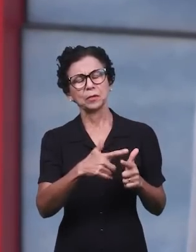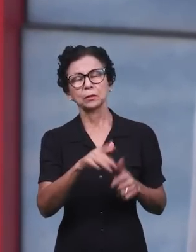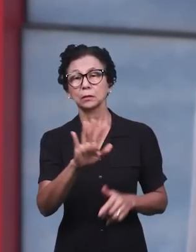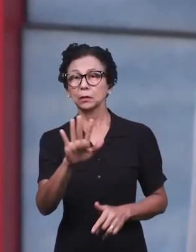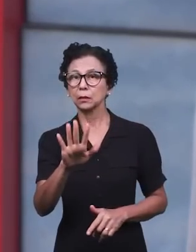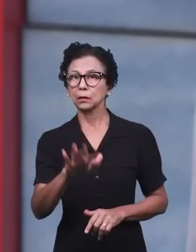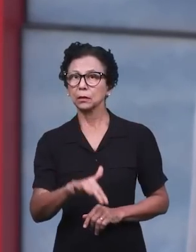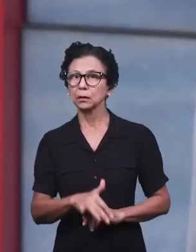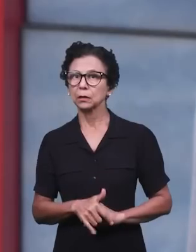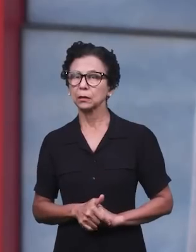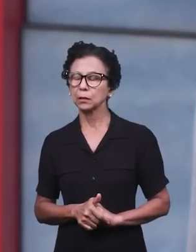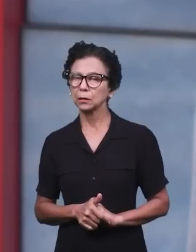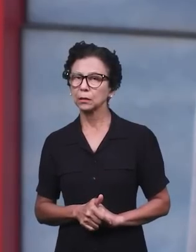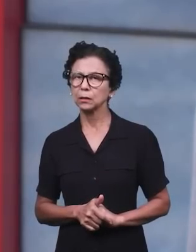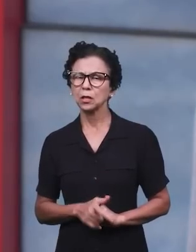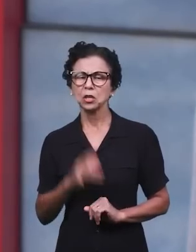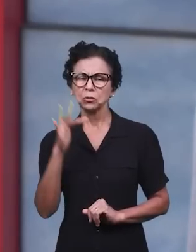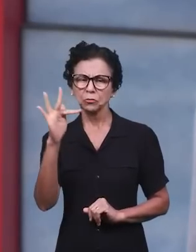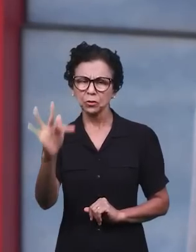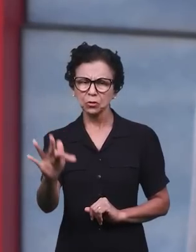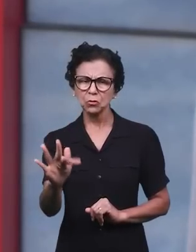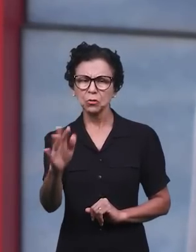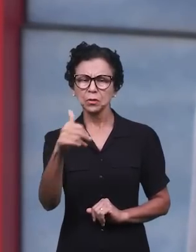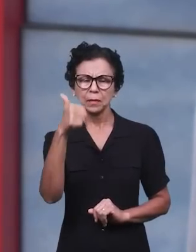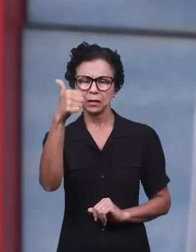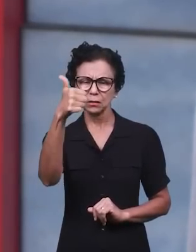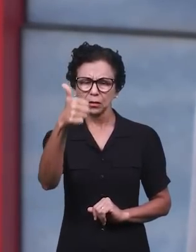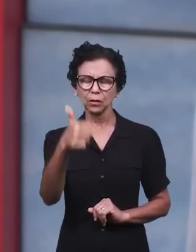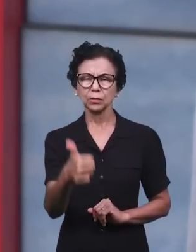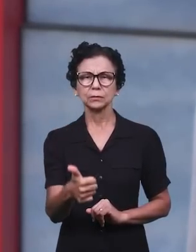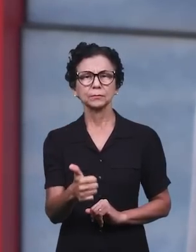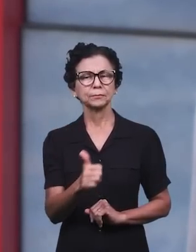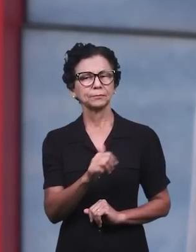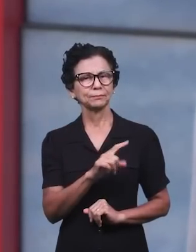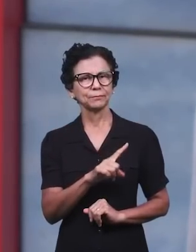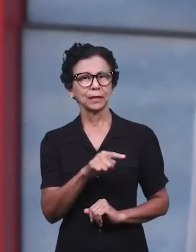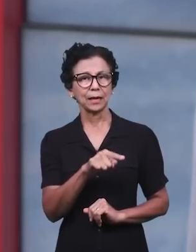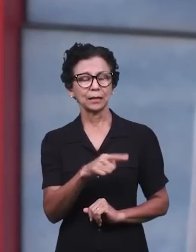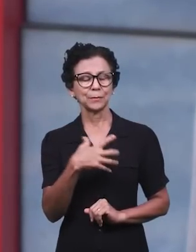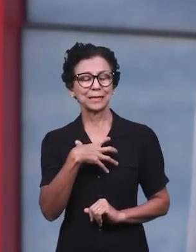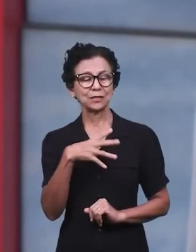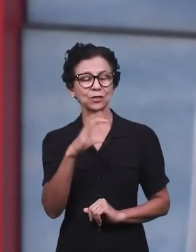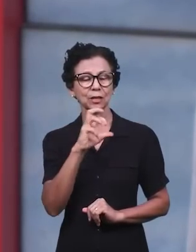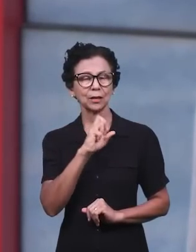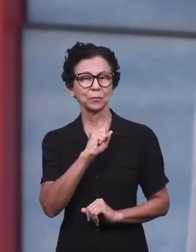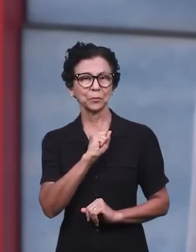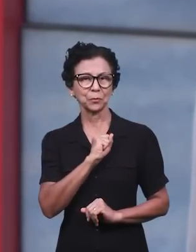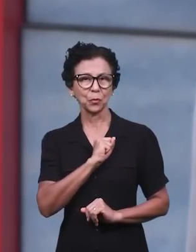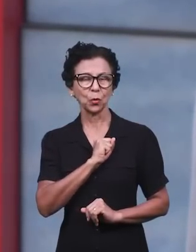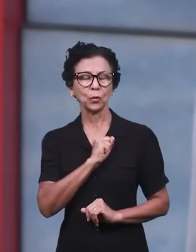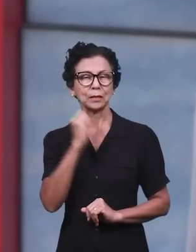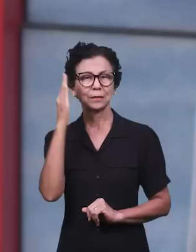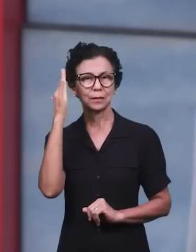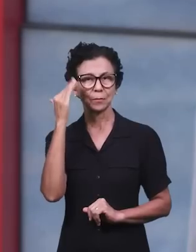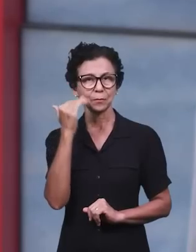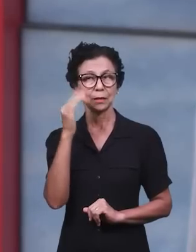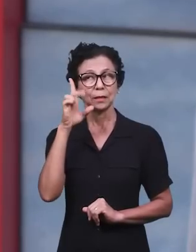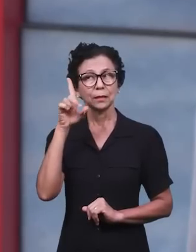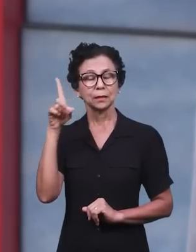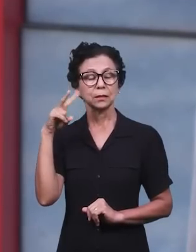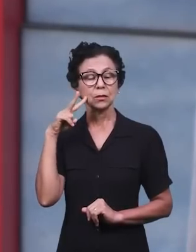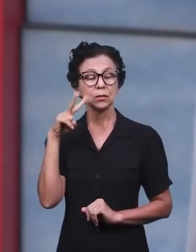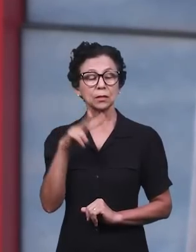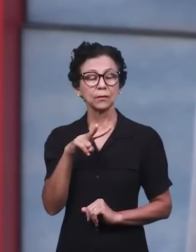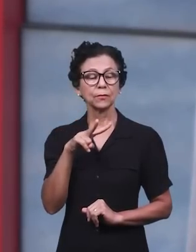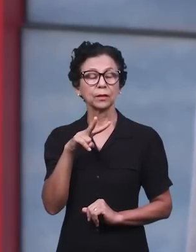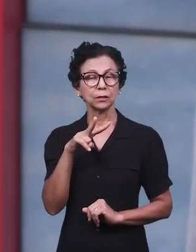fazer com que a pessoa se sinta assistida, amada, e que naquela situação difícil existe um Deus que está atento a